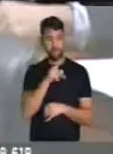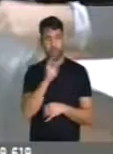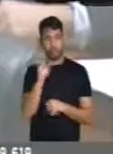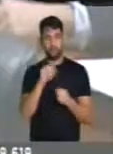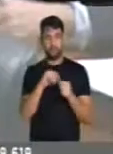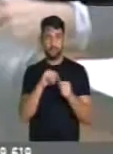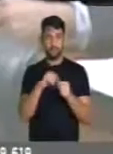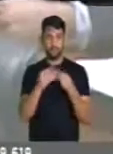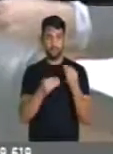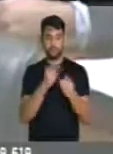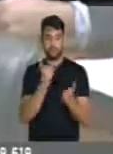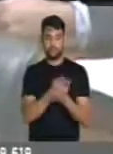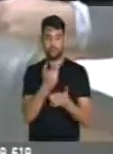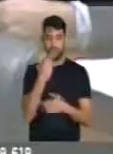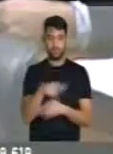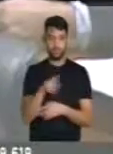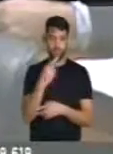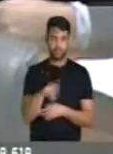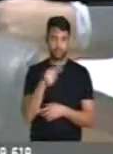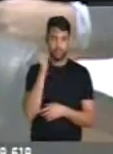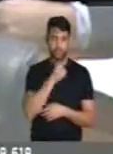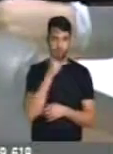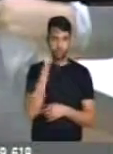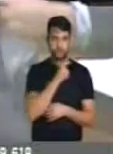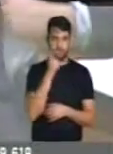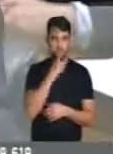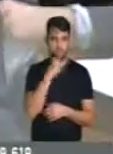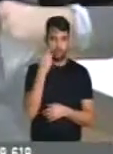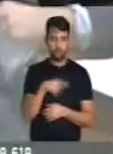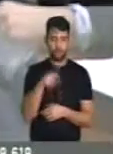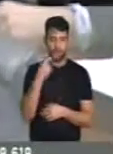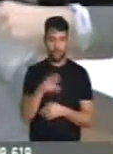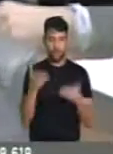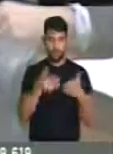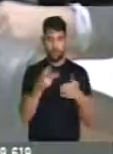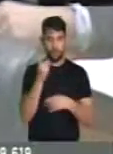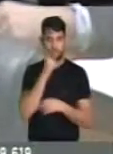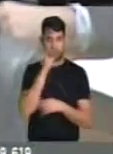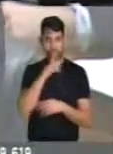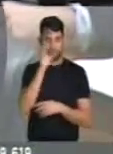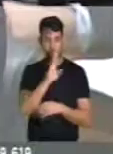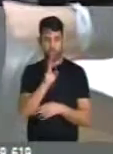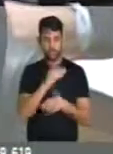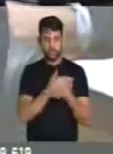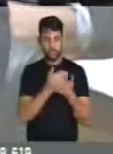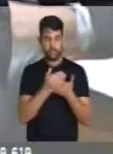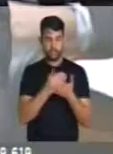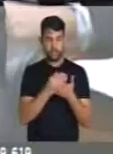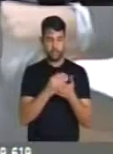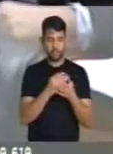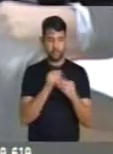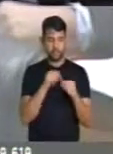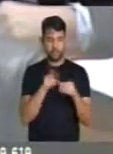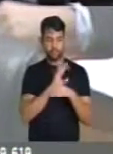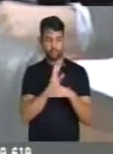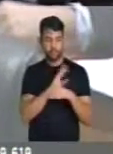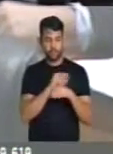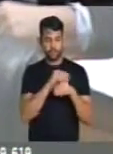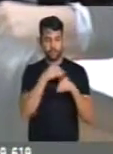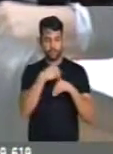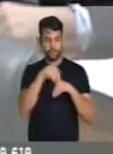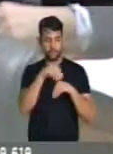fez isso de maneira sistemática, mentindo, mentindo, mentindo. Agora mente para o Brasil e já começam a produzir vídeos, colocam